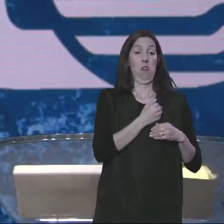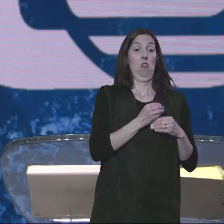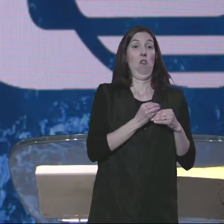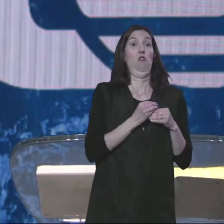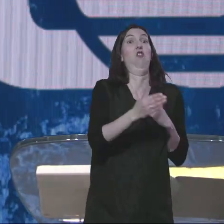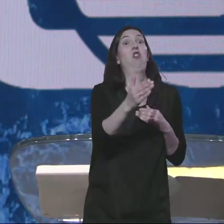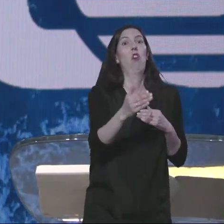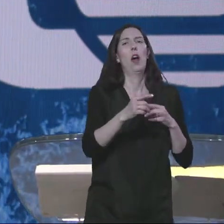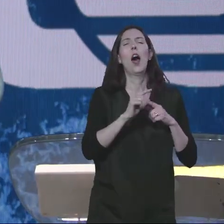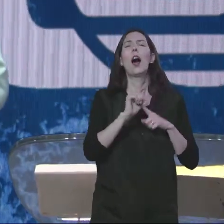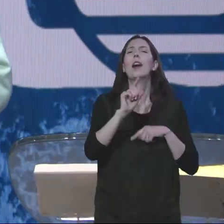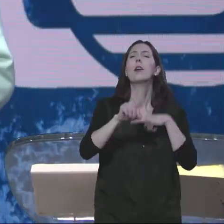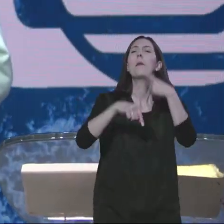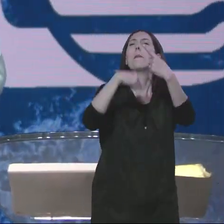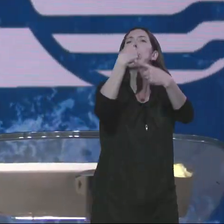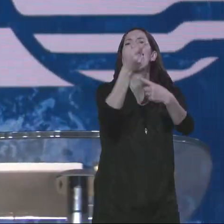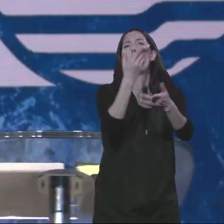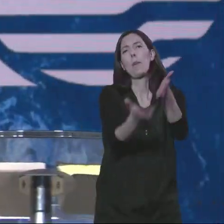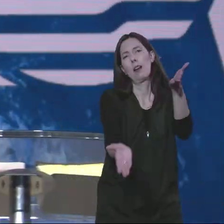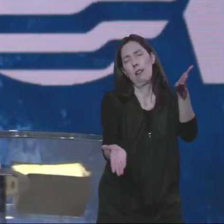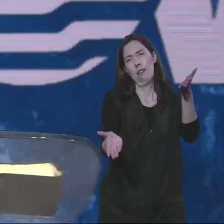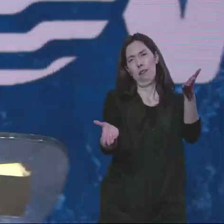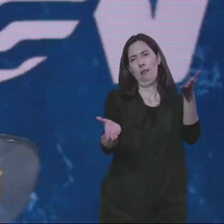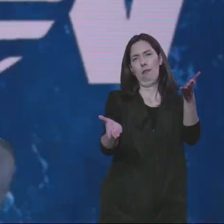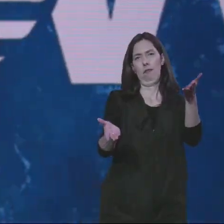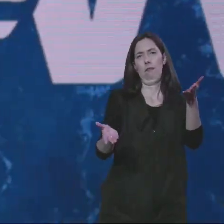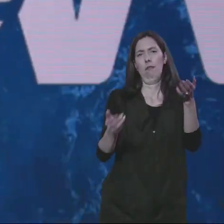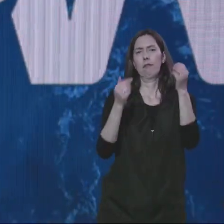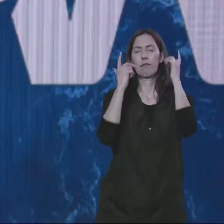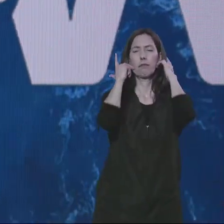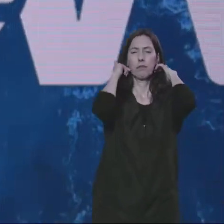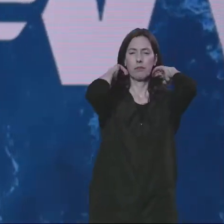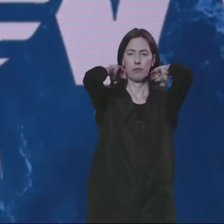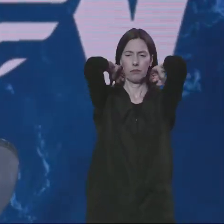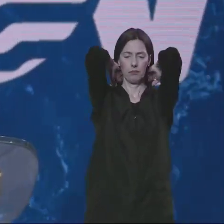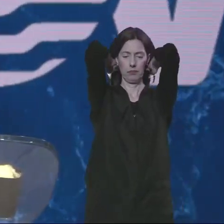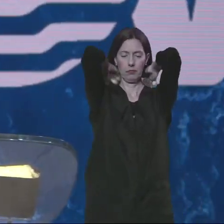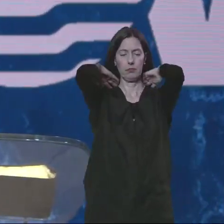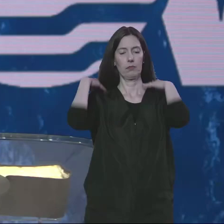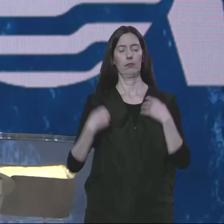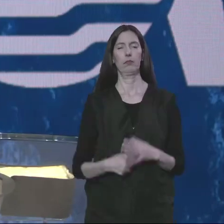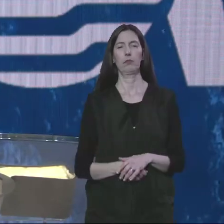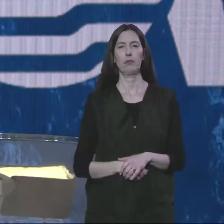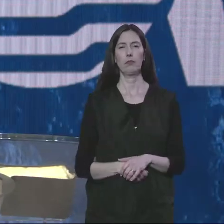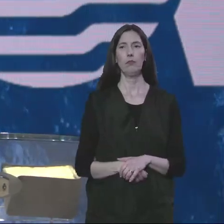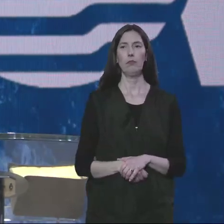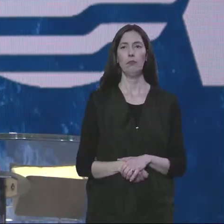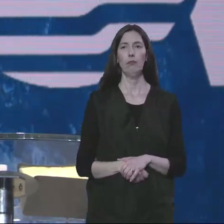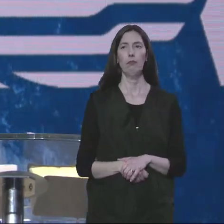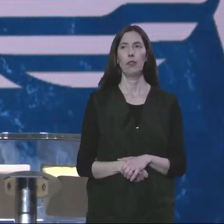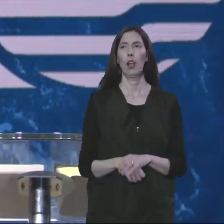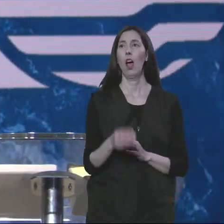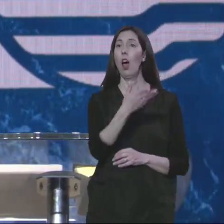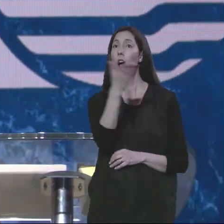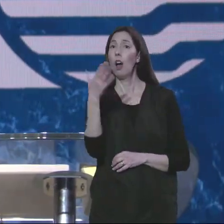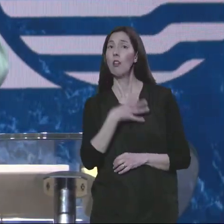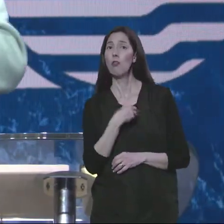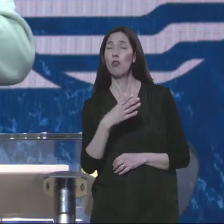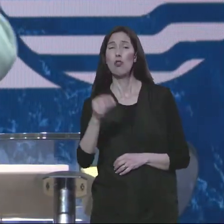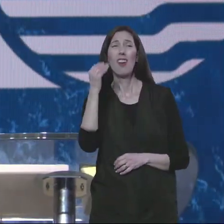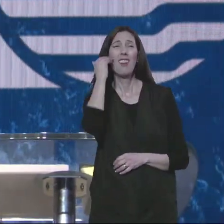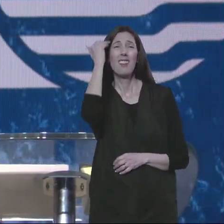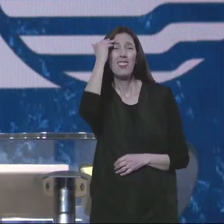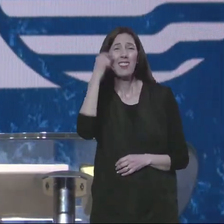gás para as coisas depois. Tanto que a nossa geração de adolescentes é a geração